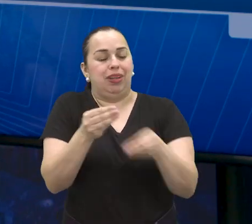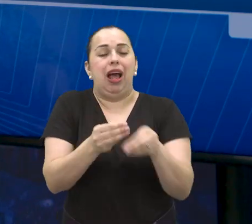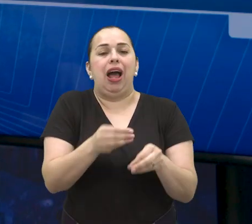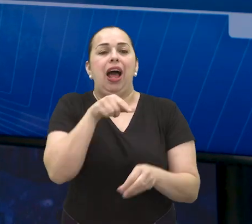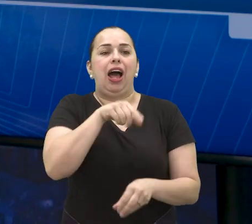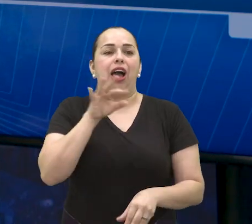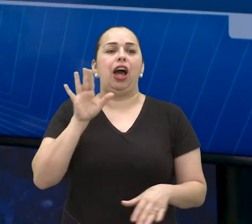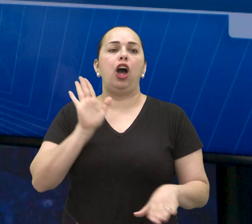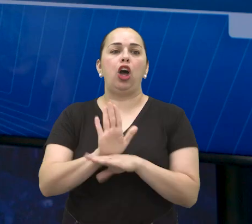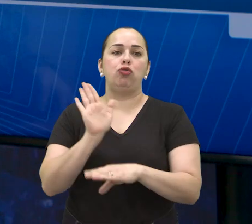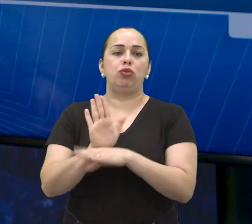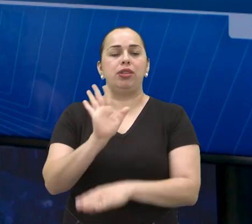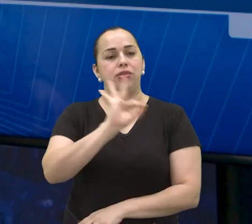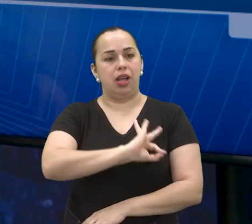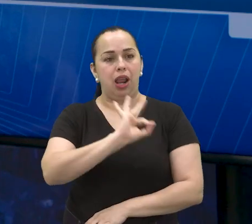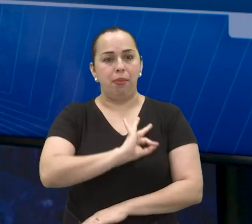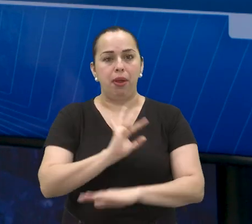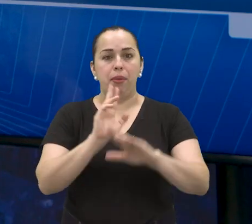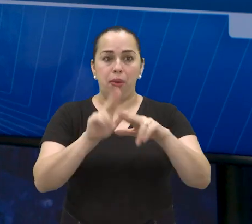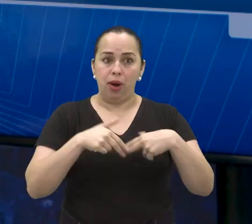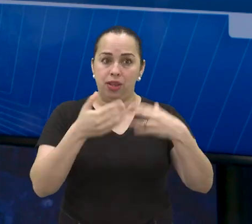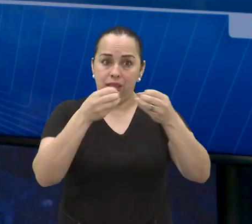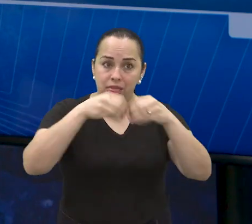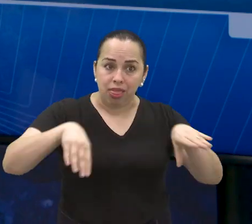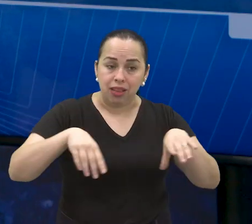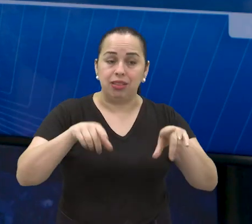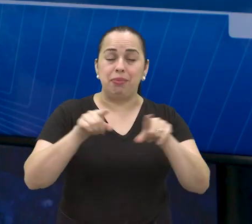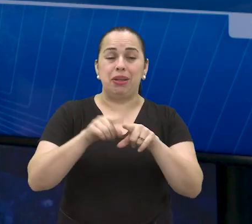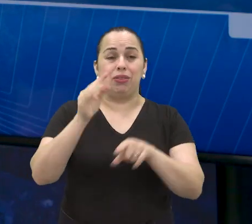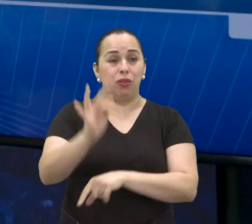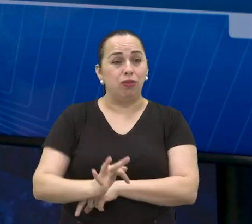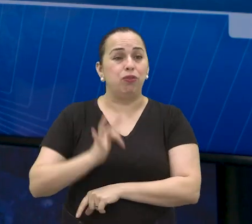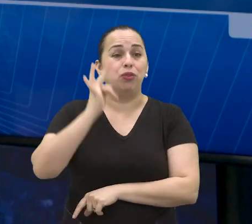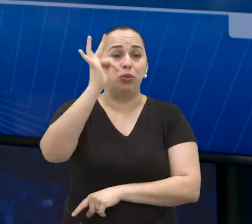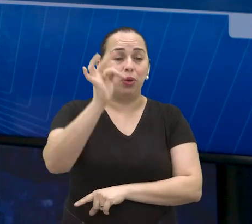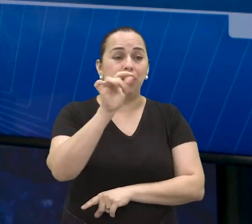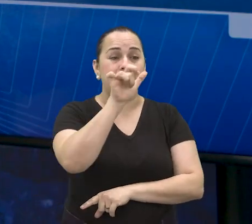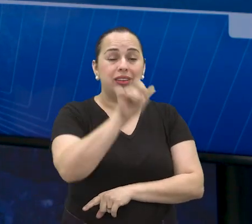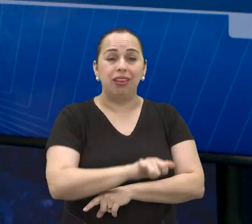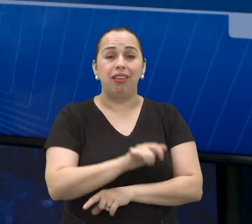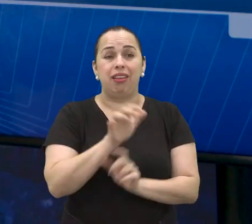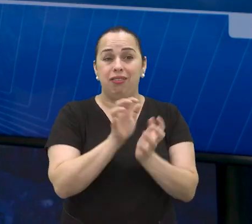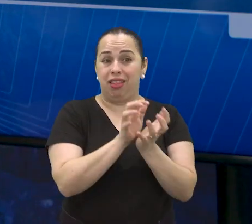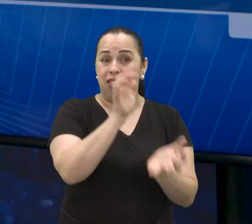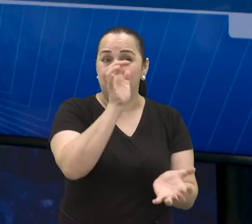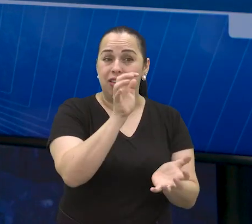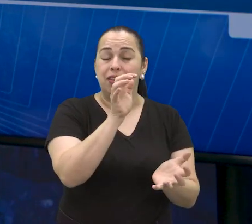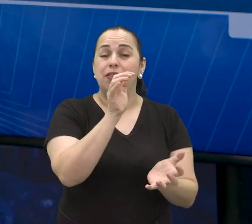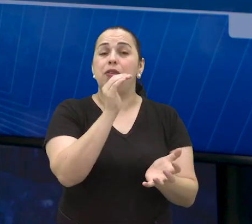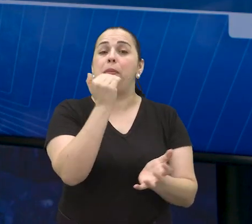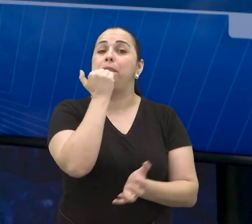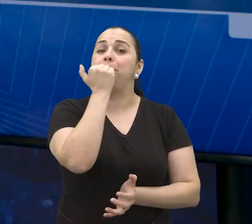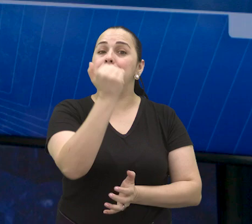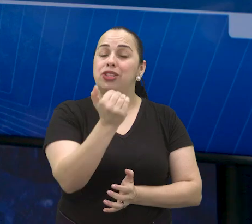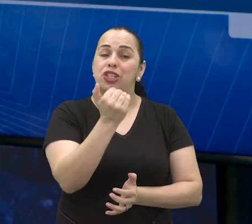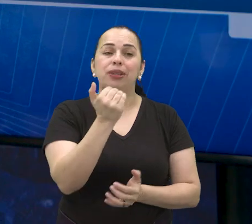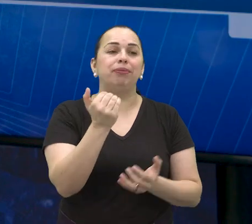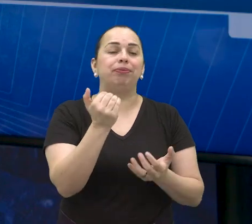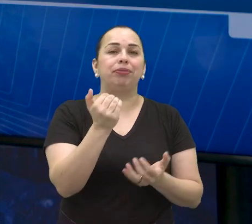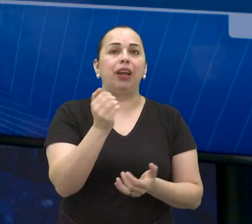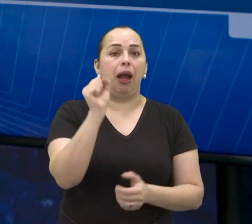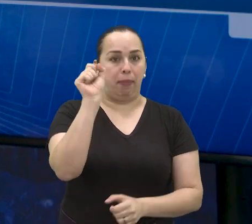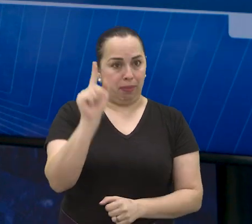além do impacto atual, a gente tem um impacto lá na frente, quando essa mulher, na velhice, ela for solicitar a